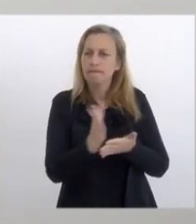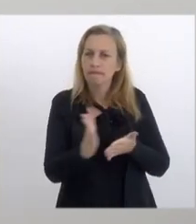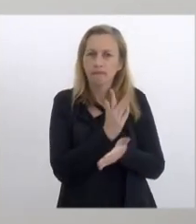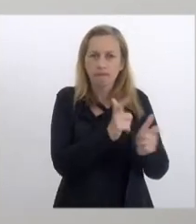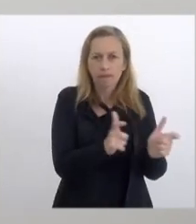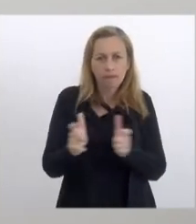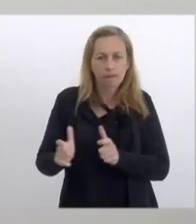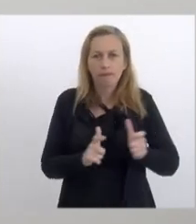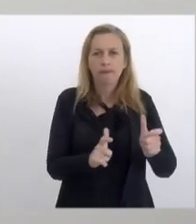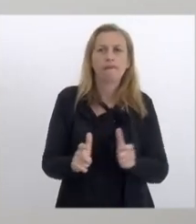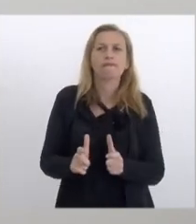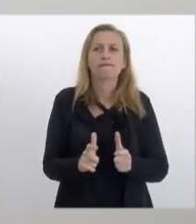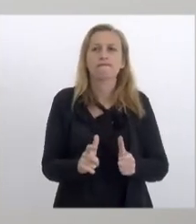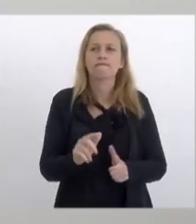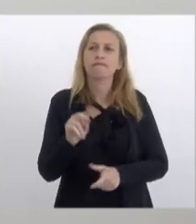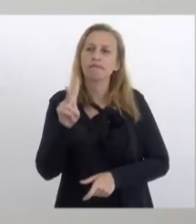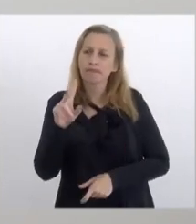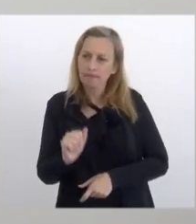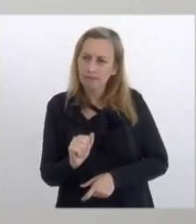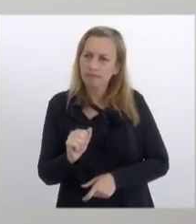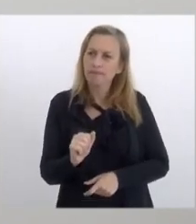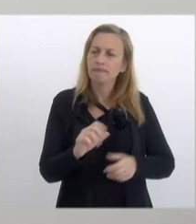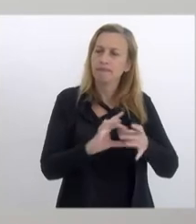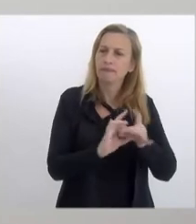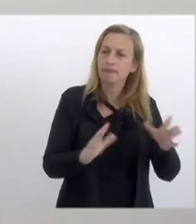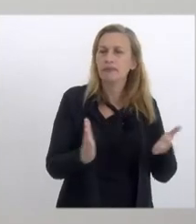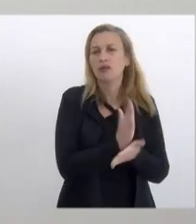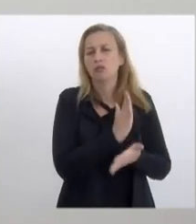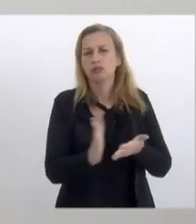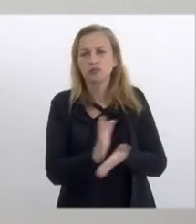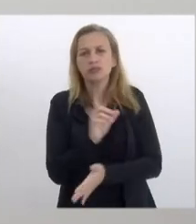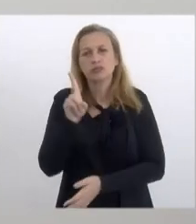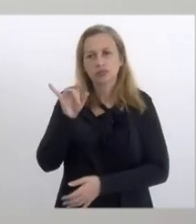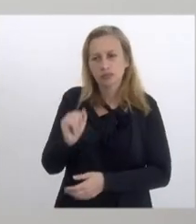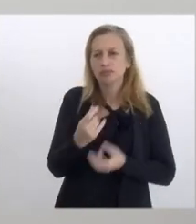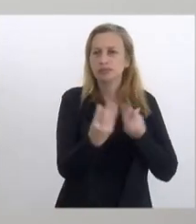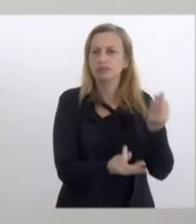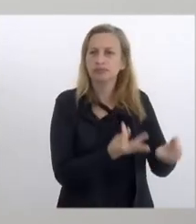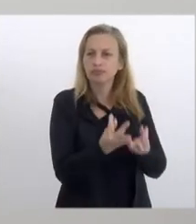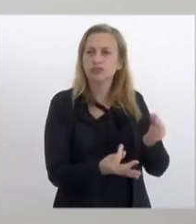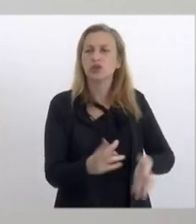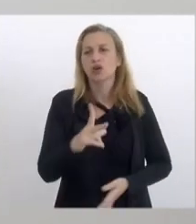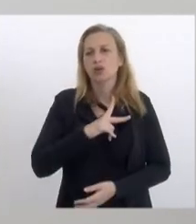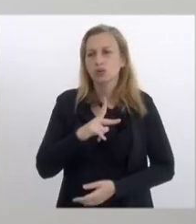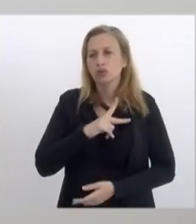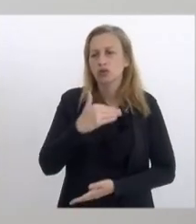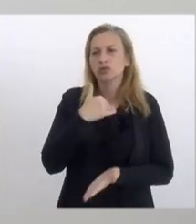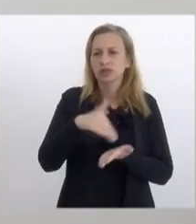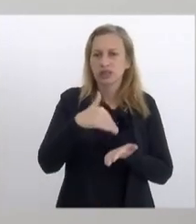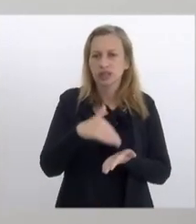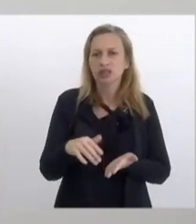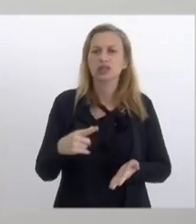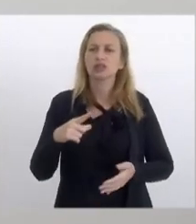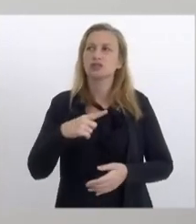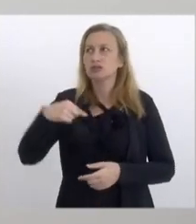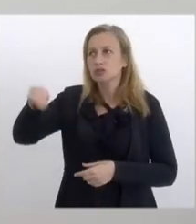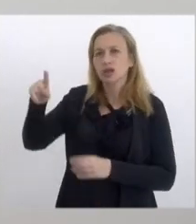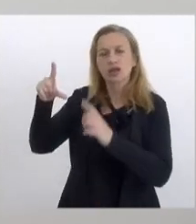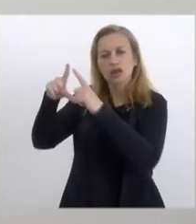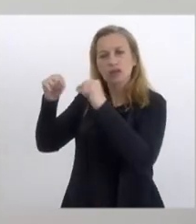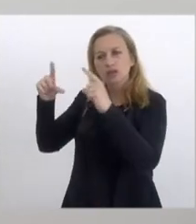espaços, algumas vagas a serem disponibilizadas para algumas clínicas terapêuticas. O próprio secretário, nós tivemos em